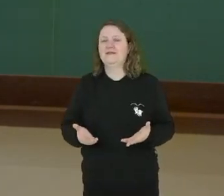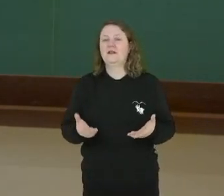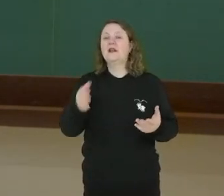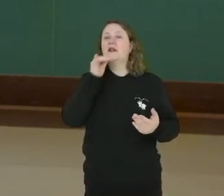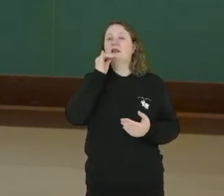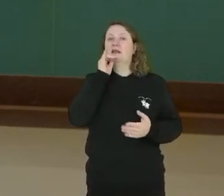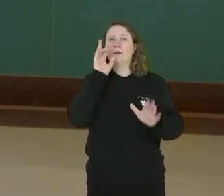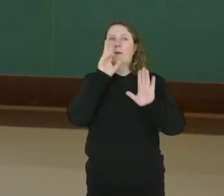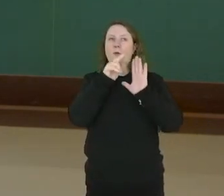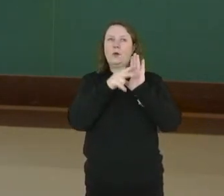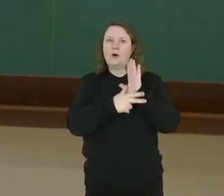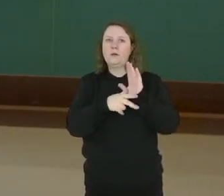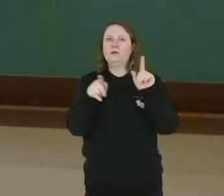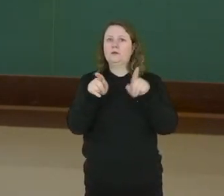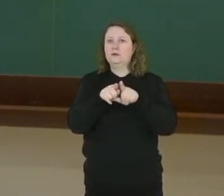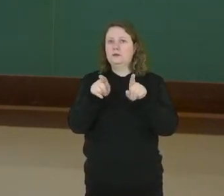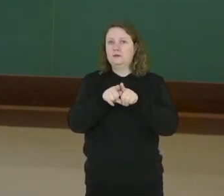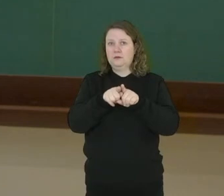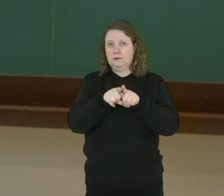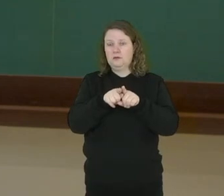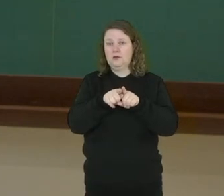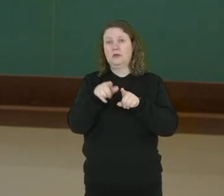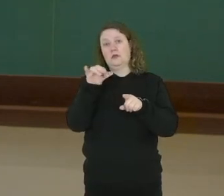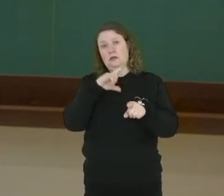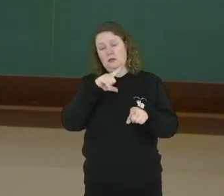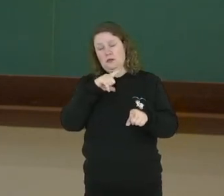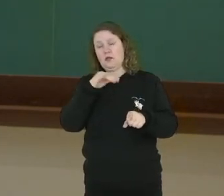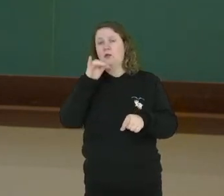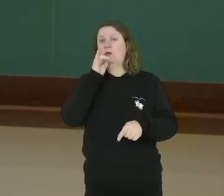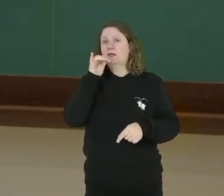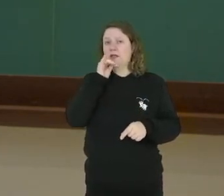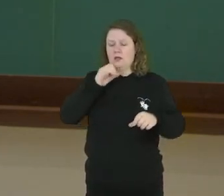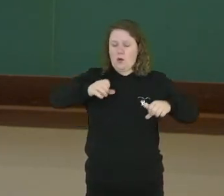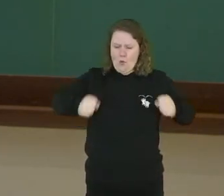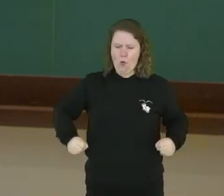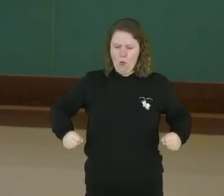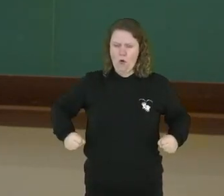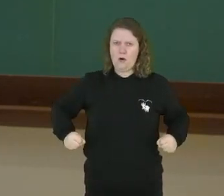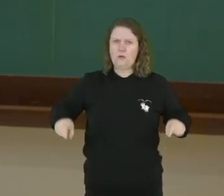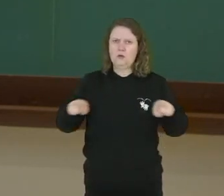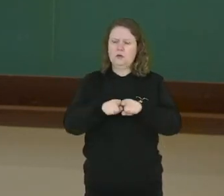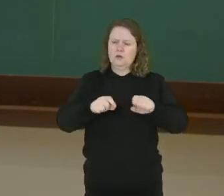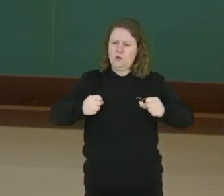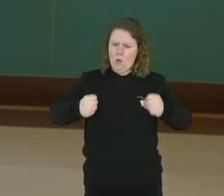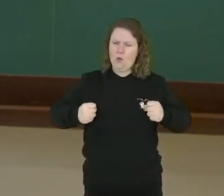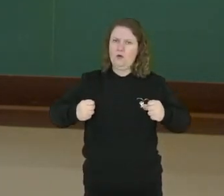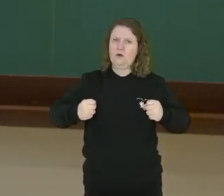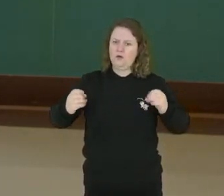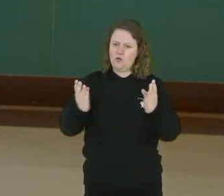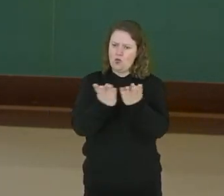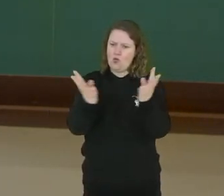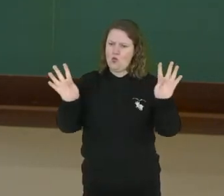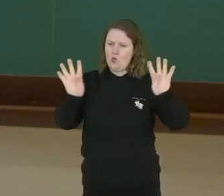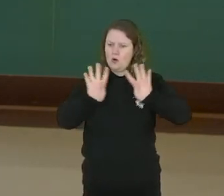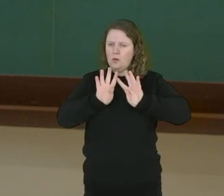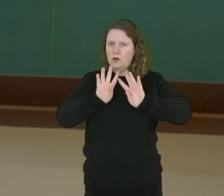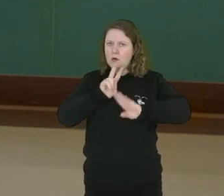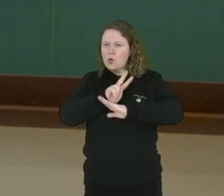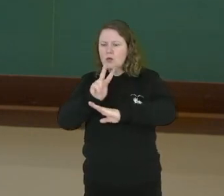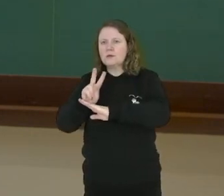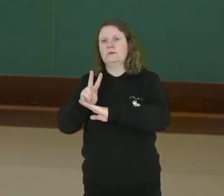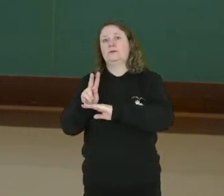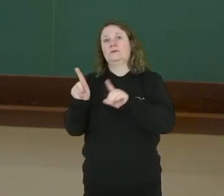jogos de criatividade e sintonia. Fizemos um exemplo do jogo, que foi a Fortaleza. Agora fizemos o Tangram. A importância da criatividade. Como é